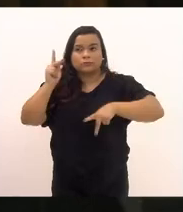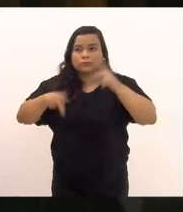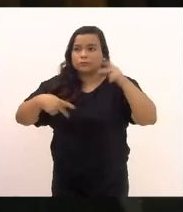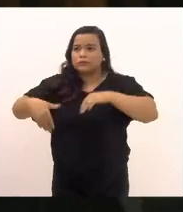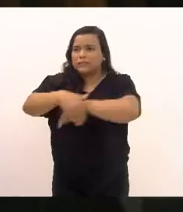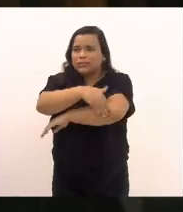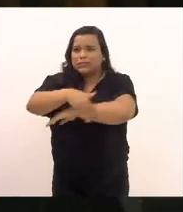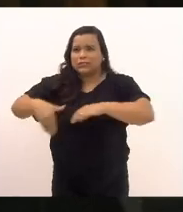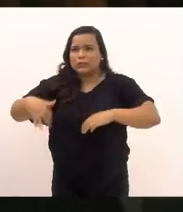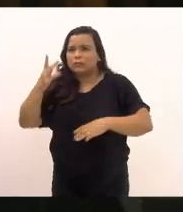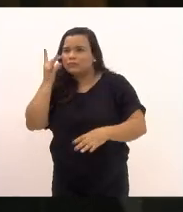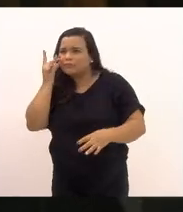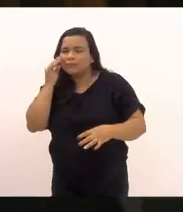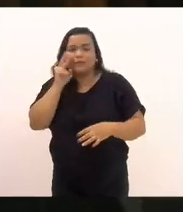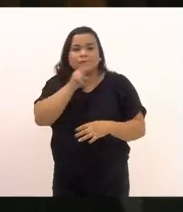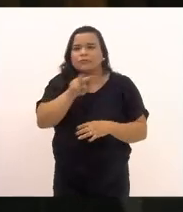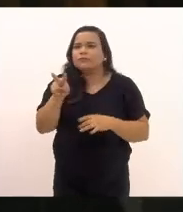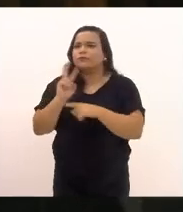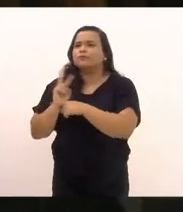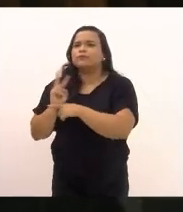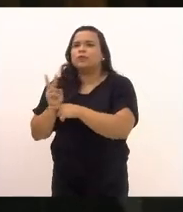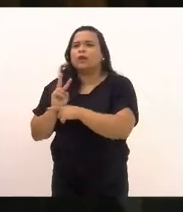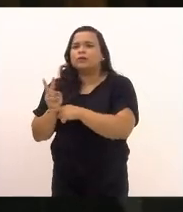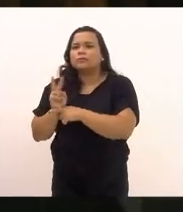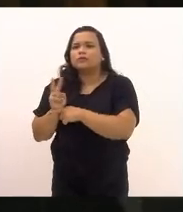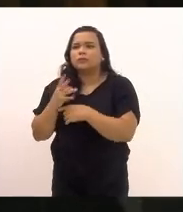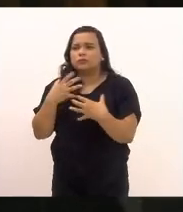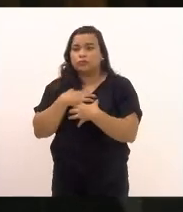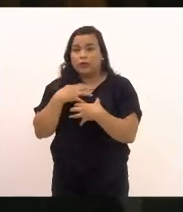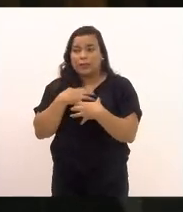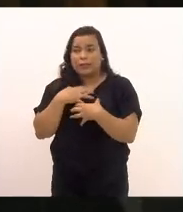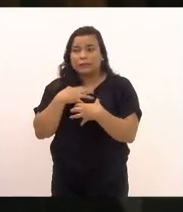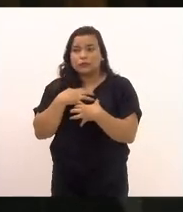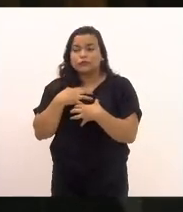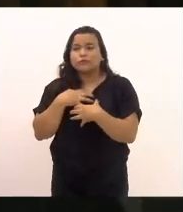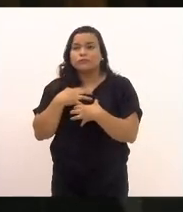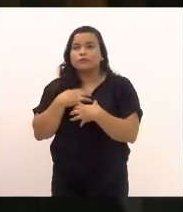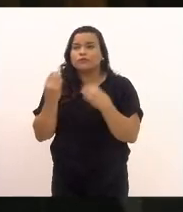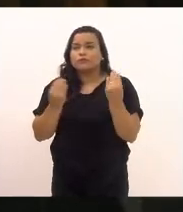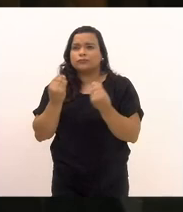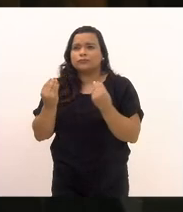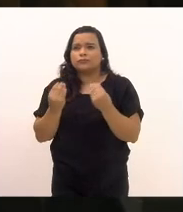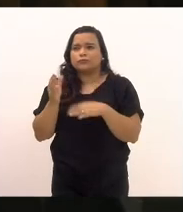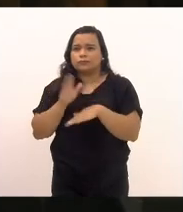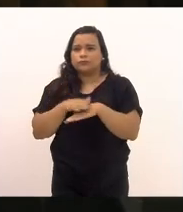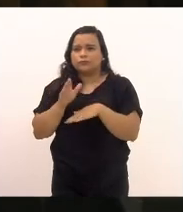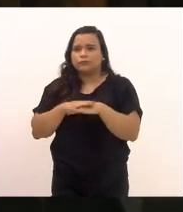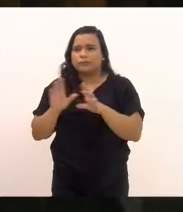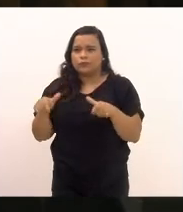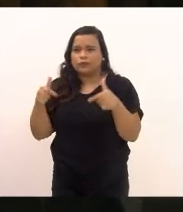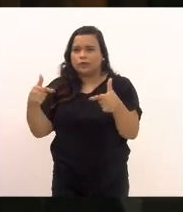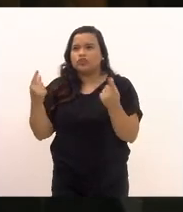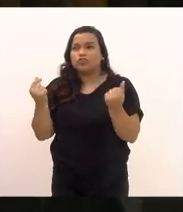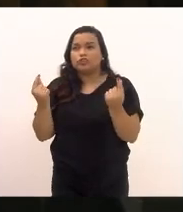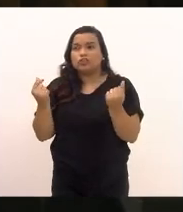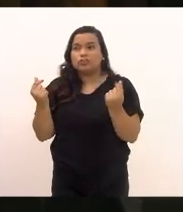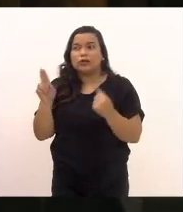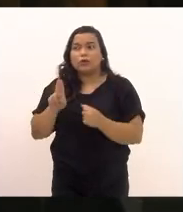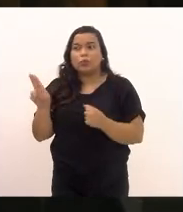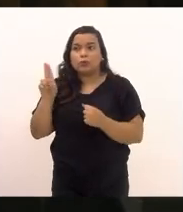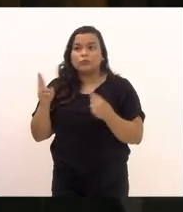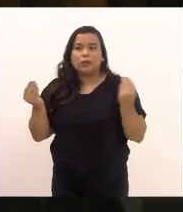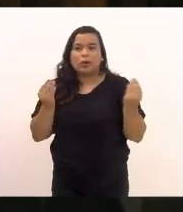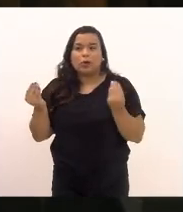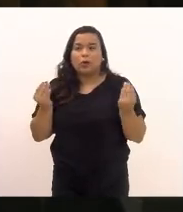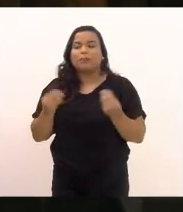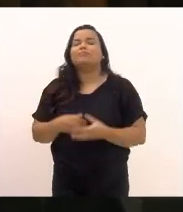para poder fiscalizar a maneira com a qual eles estavam agindo com o dinheiro da população.